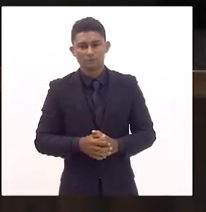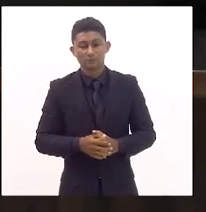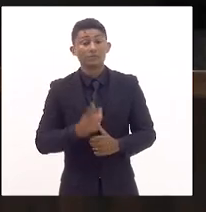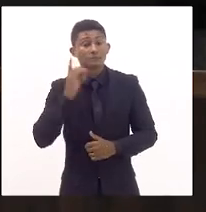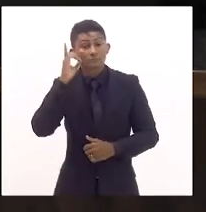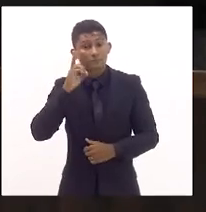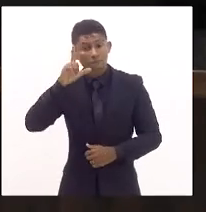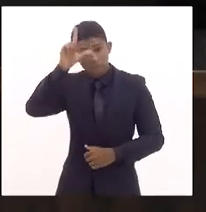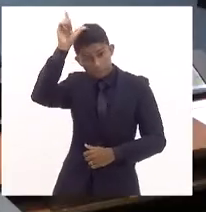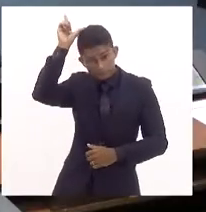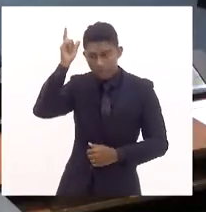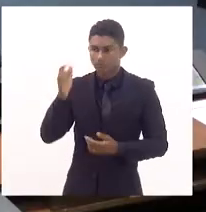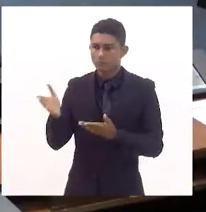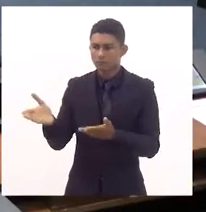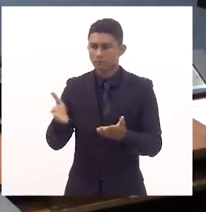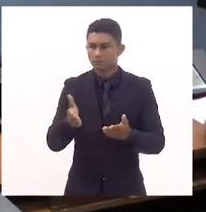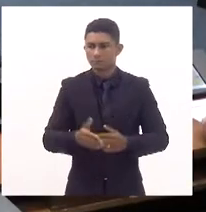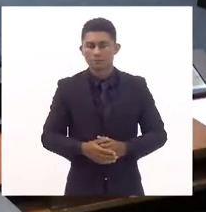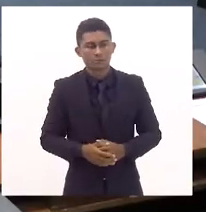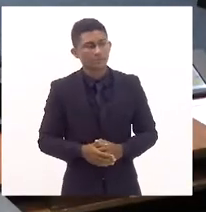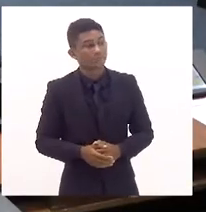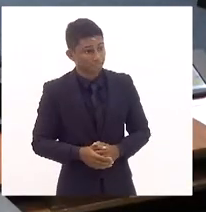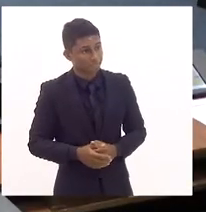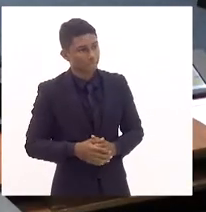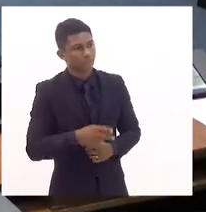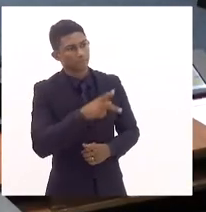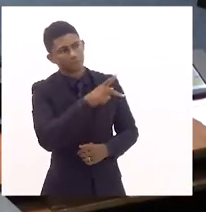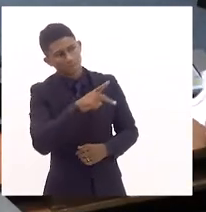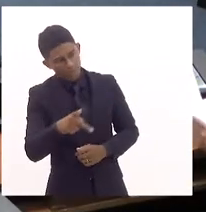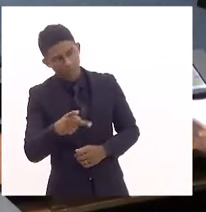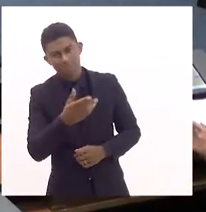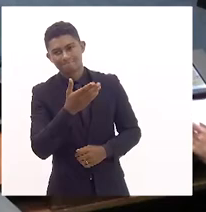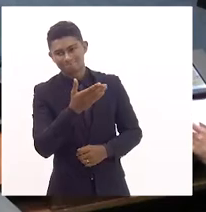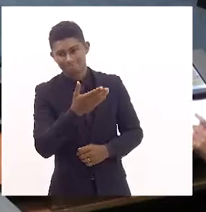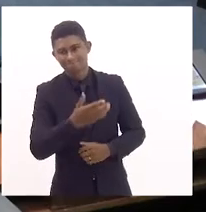Deputado Luiz Paulo. Presidente